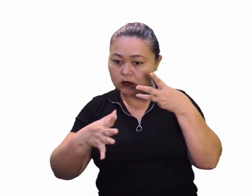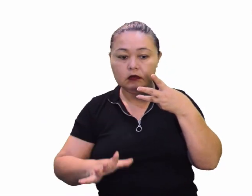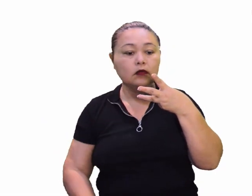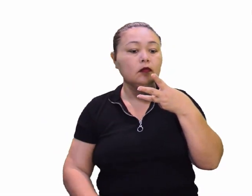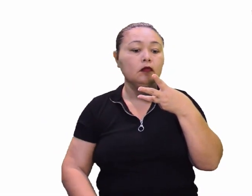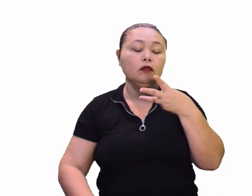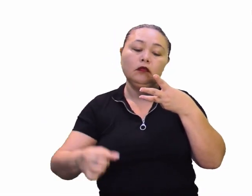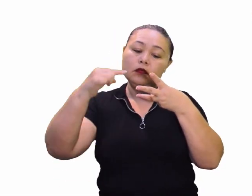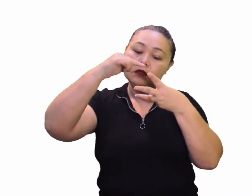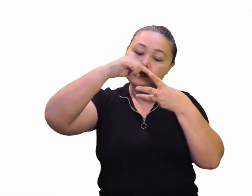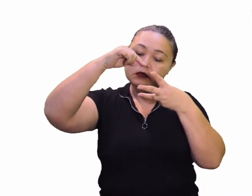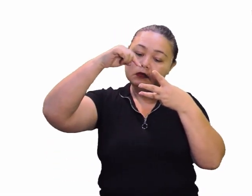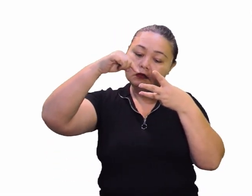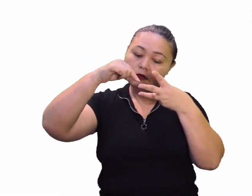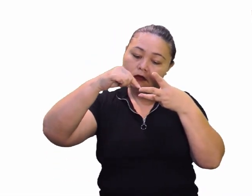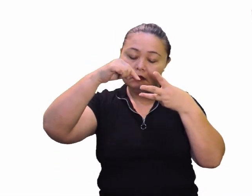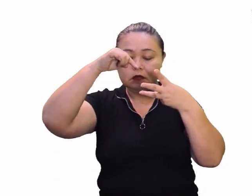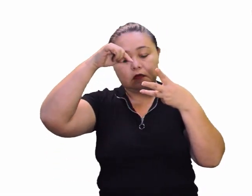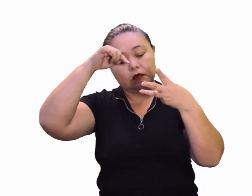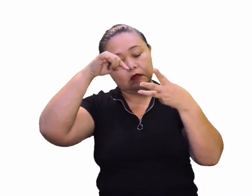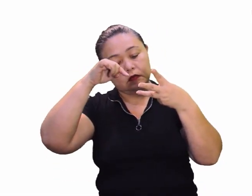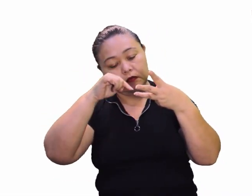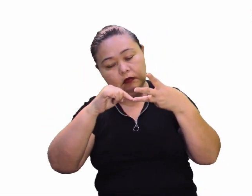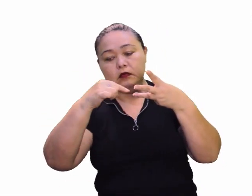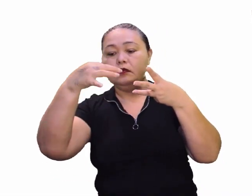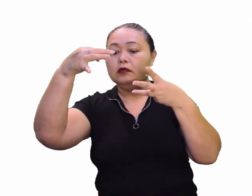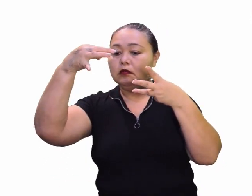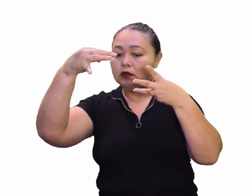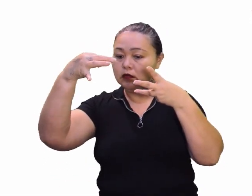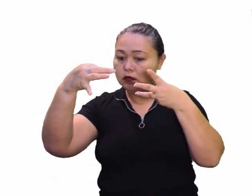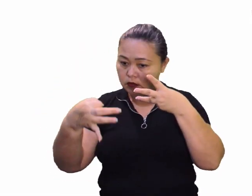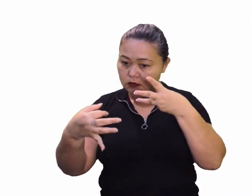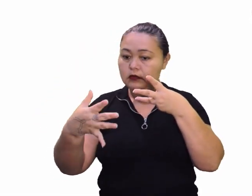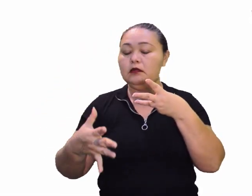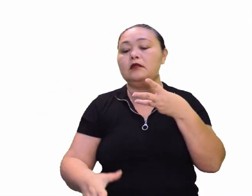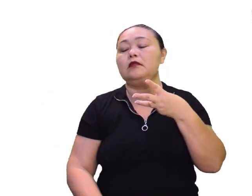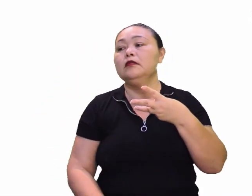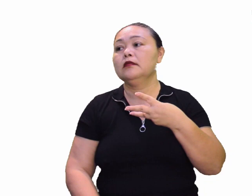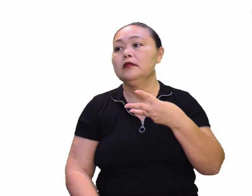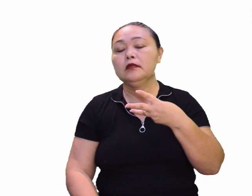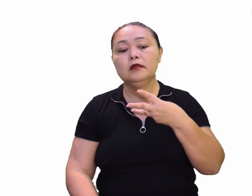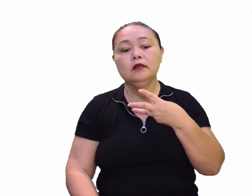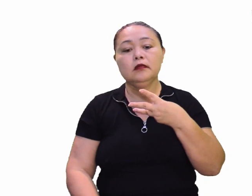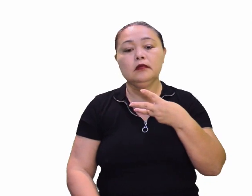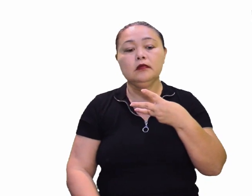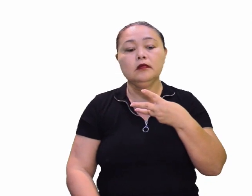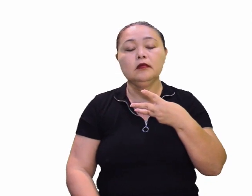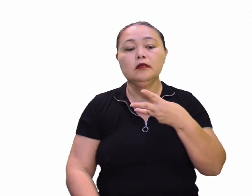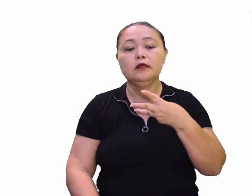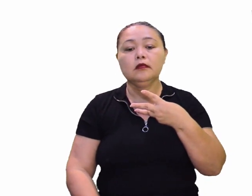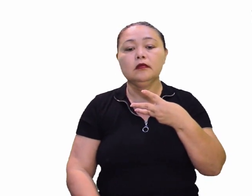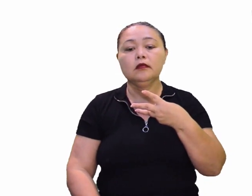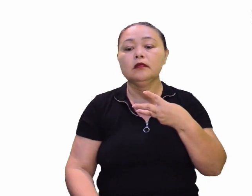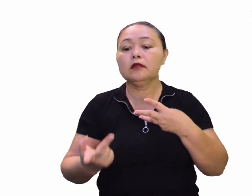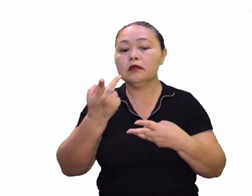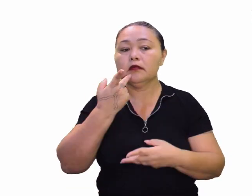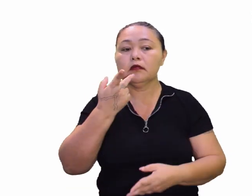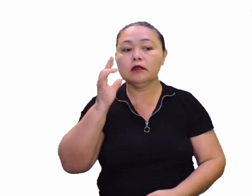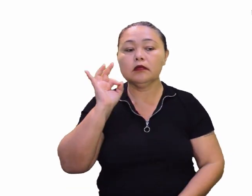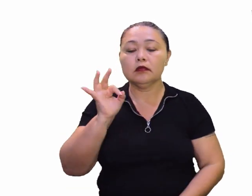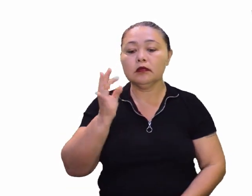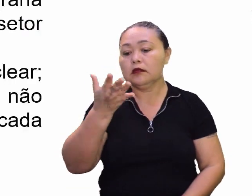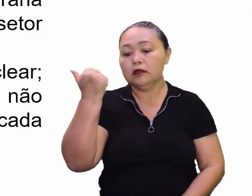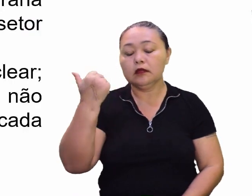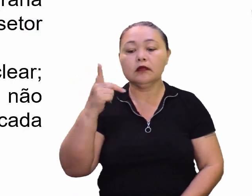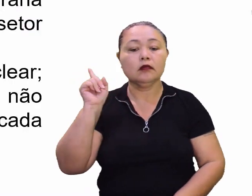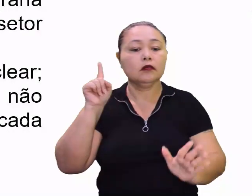Ou a letra E, a 1, 2 e 3. Vamos lá. Então, o que está correto aí? Vamos lá